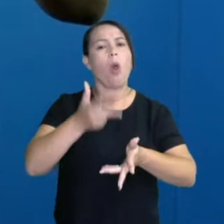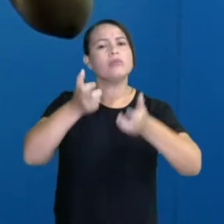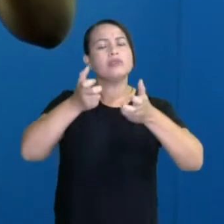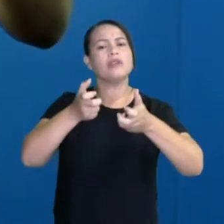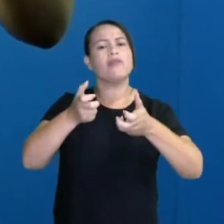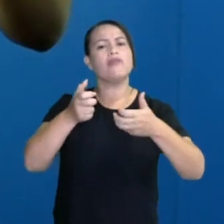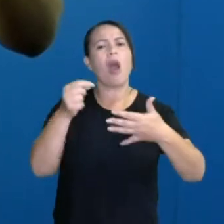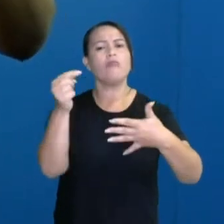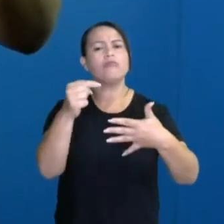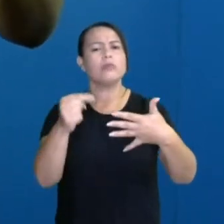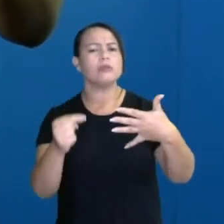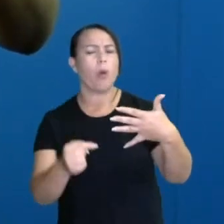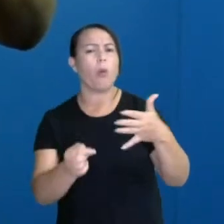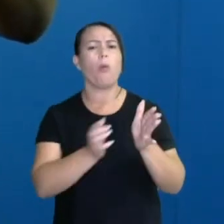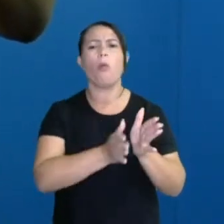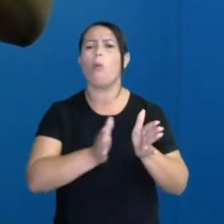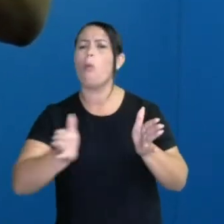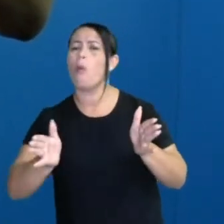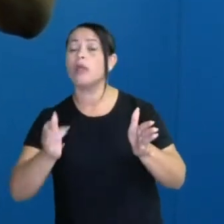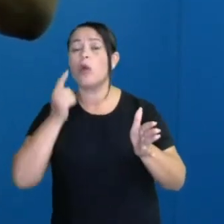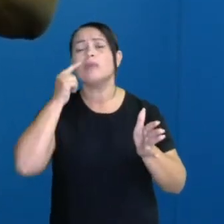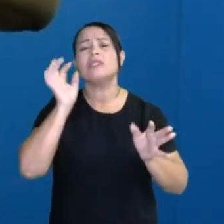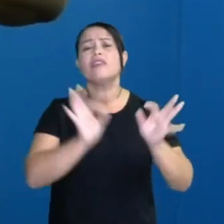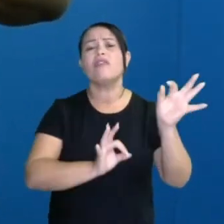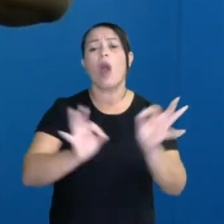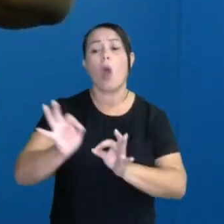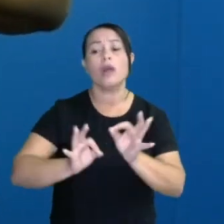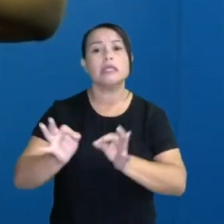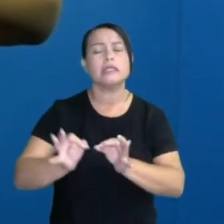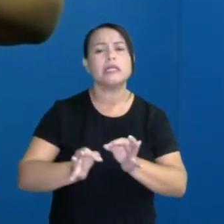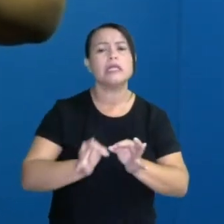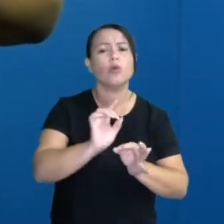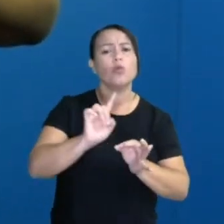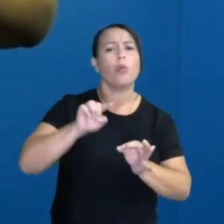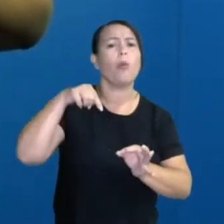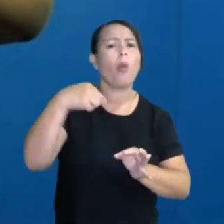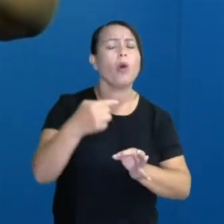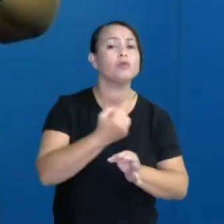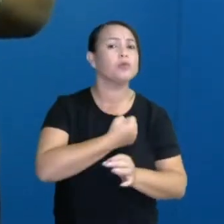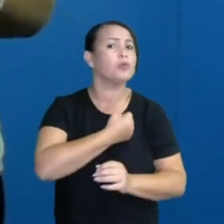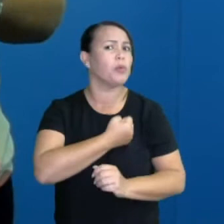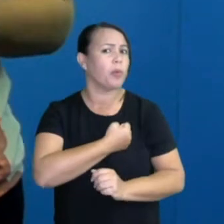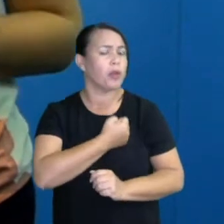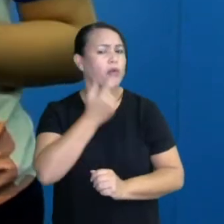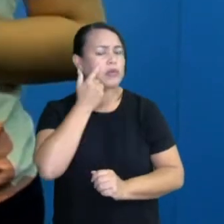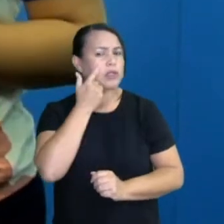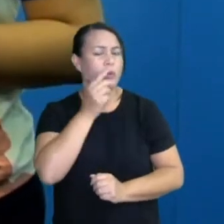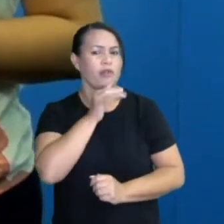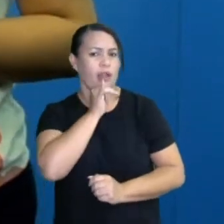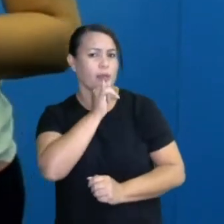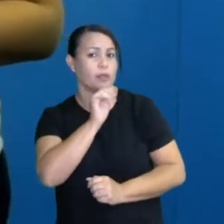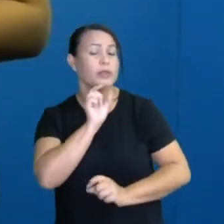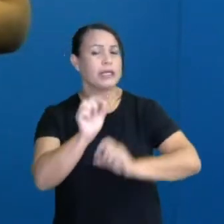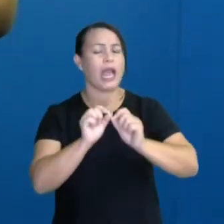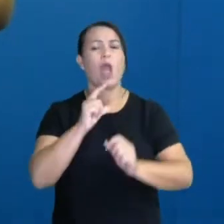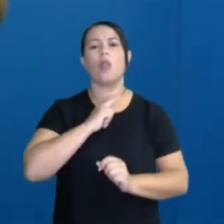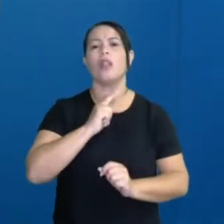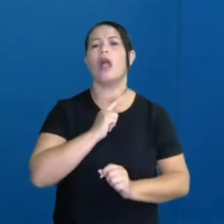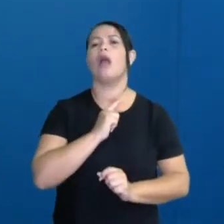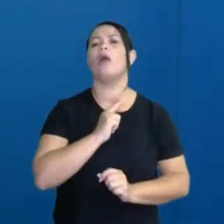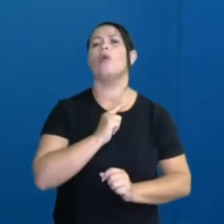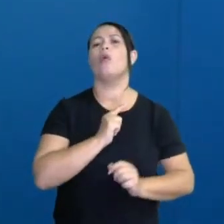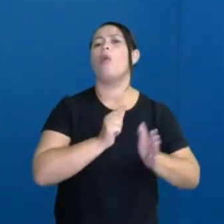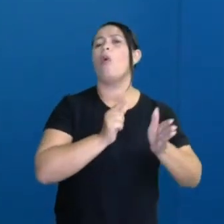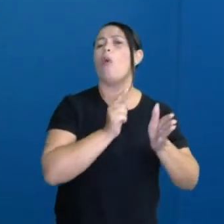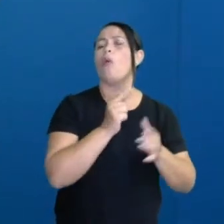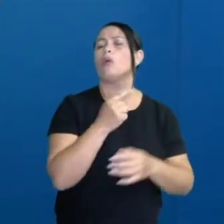uma sequência, você tem que observar qual a ordem do próximo número, tá? Então, se eu dizer a vocês o seguinte, eu tenho uma